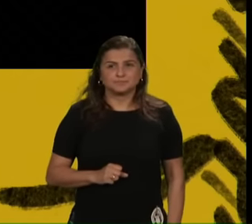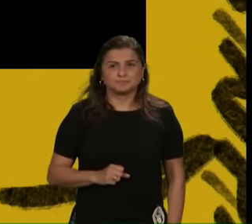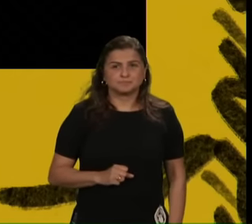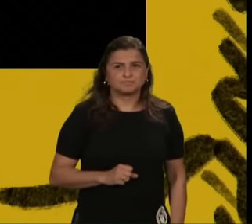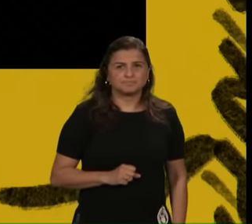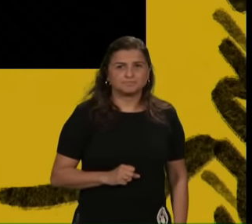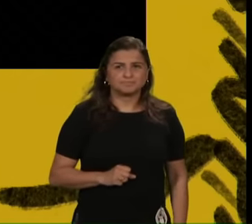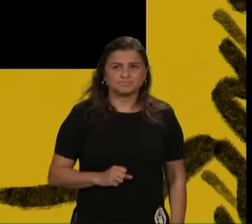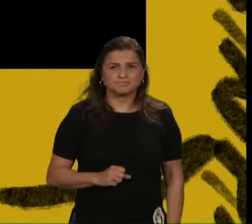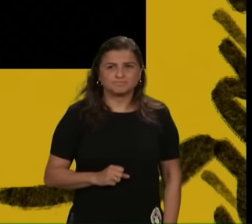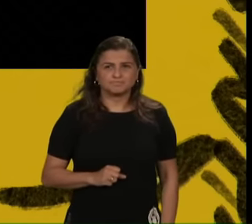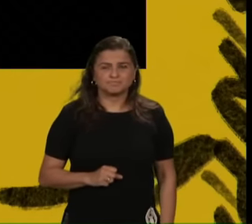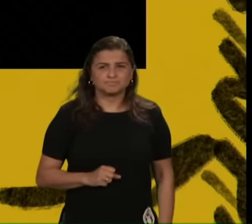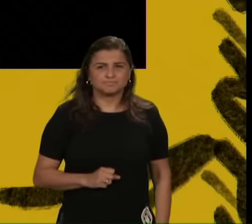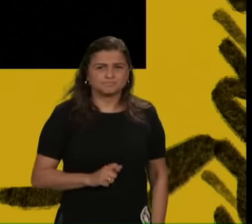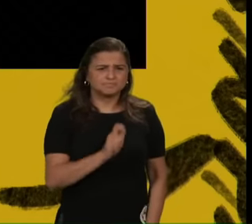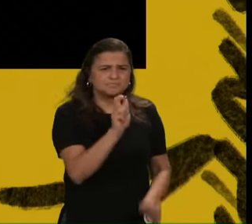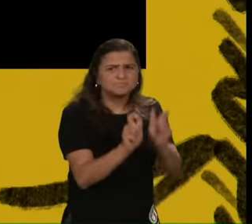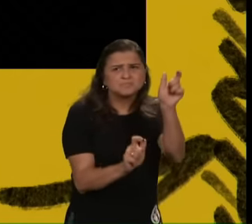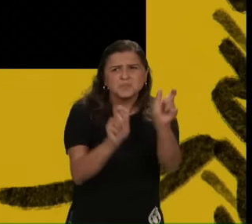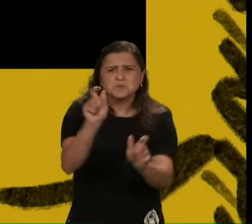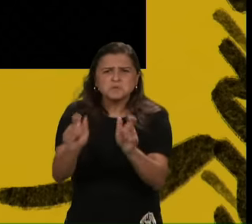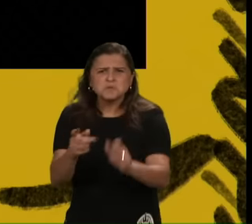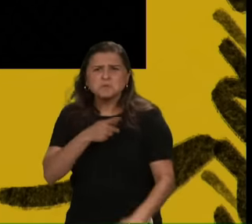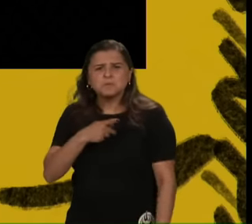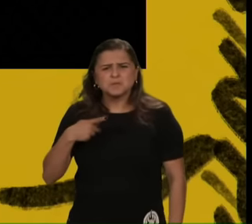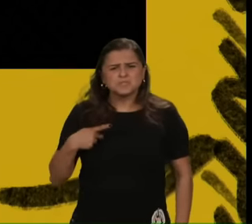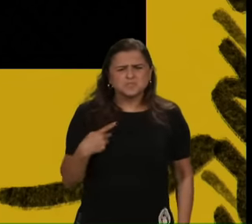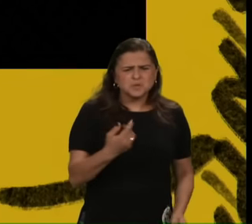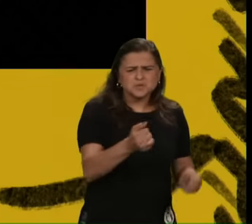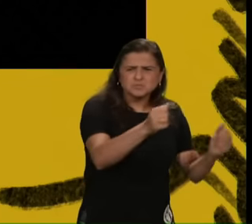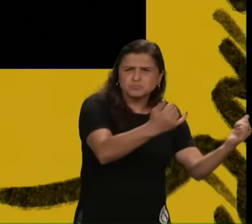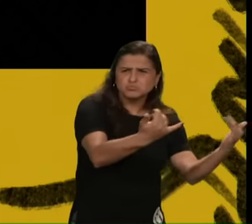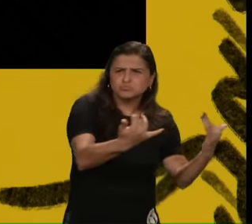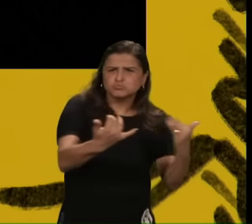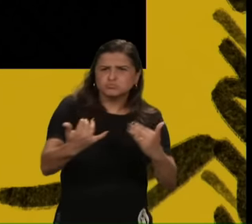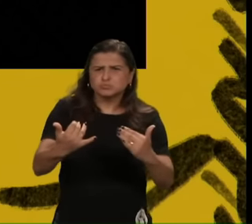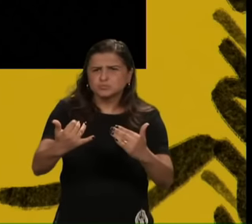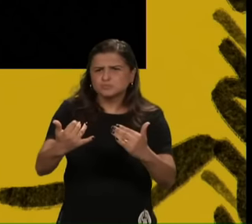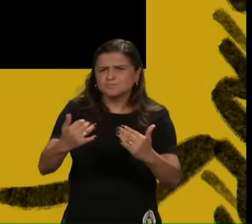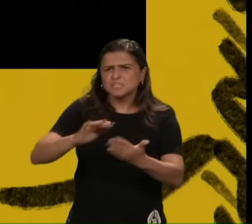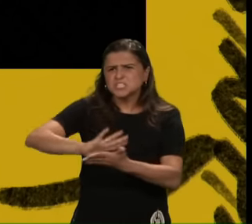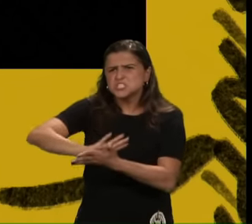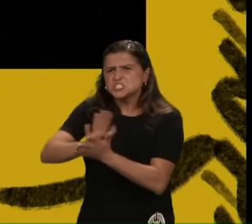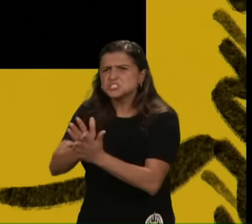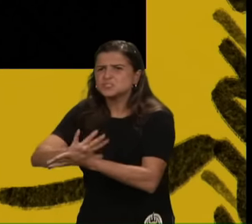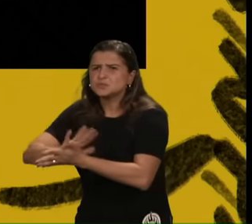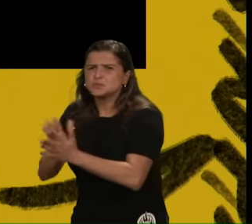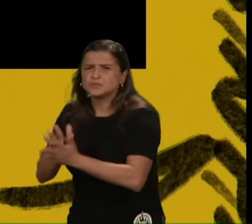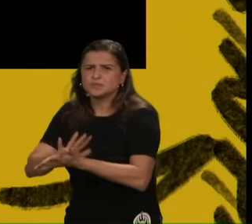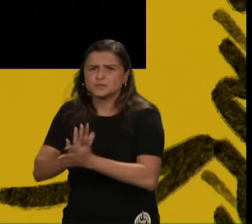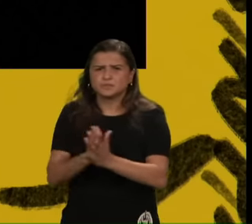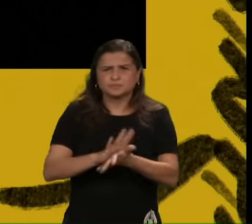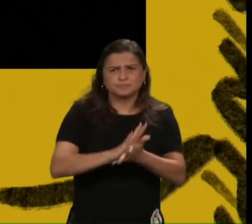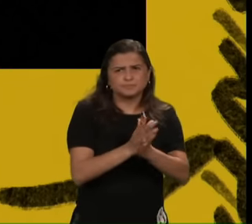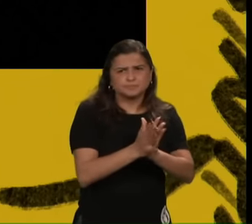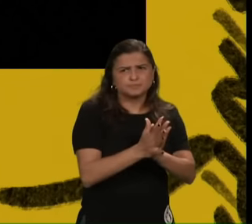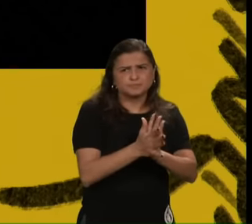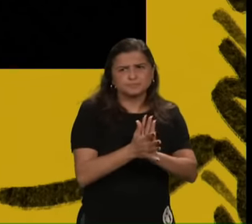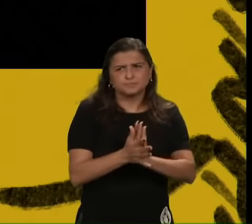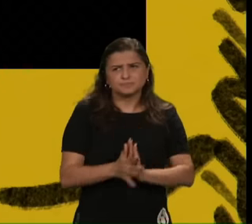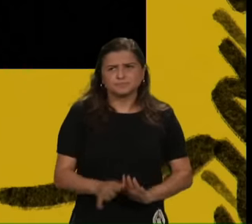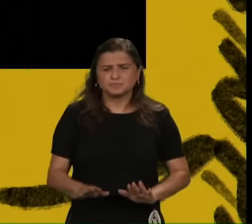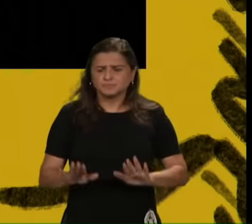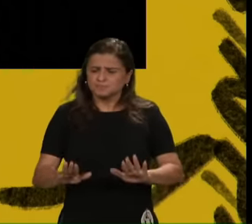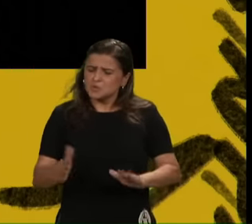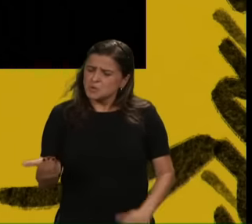Muitos pastores destruíram a minha vinha e pisaram o meu quinhão. A porção que era o